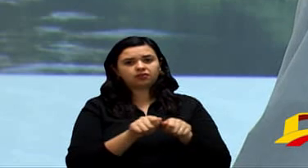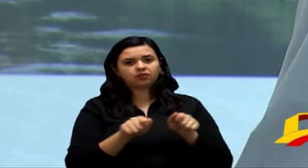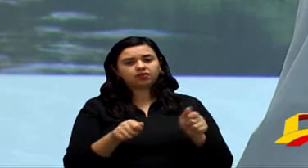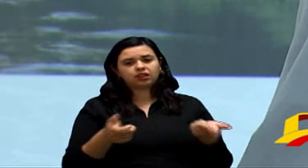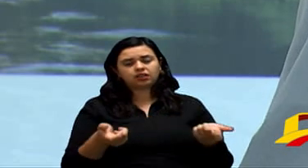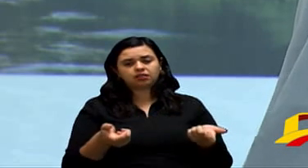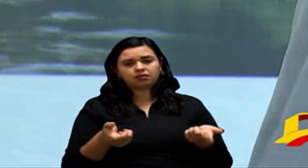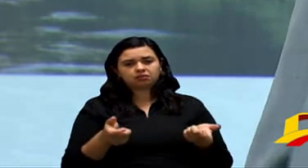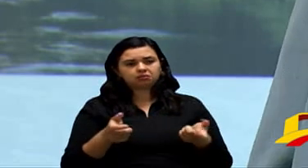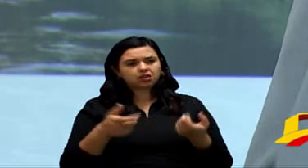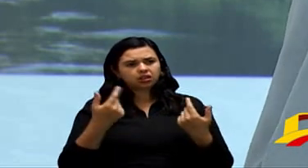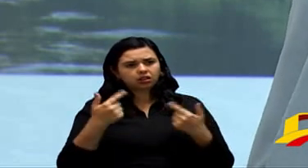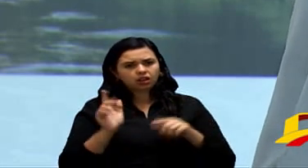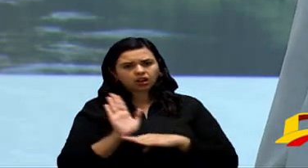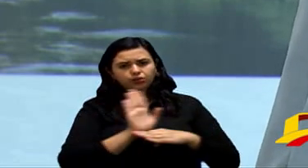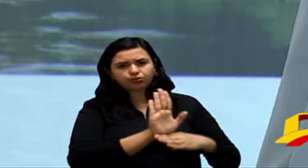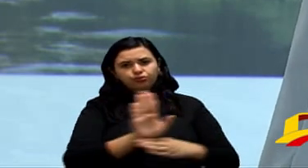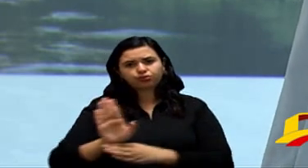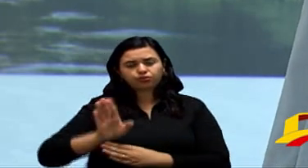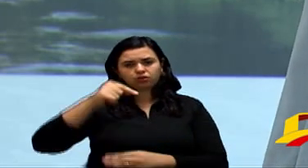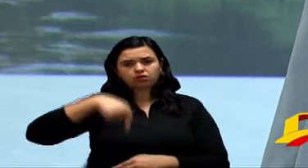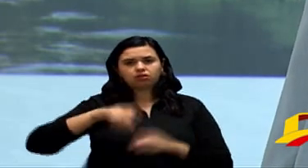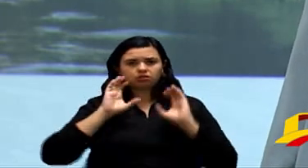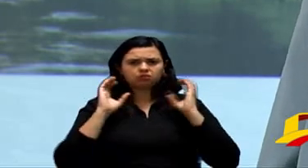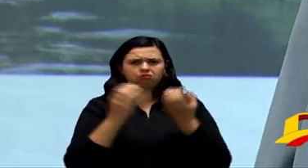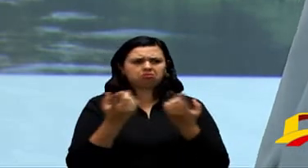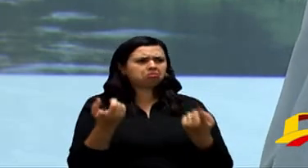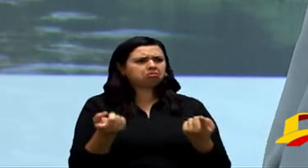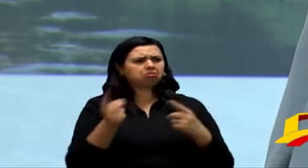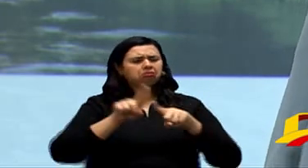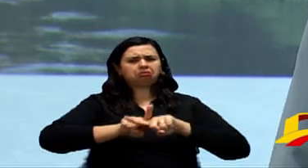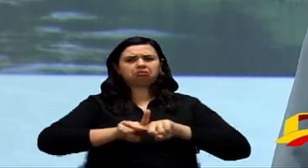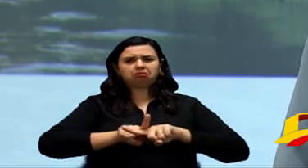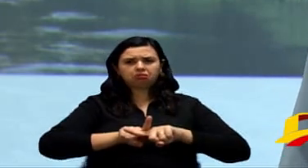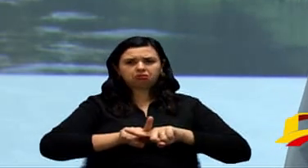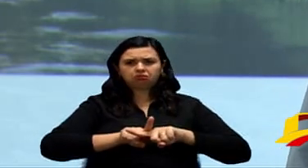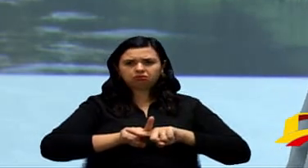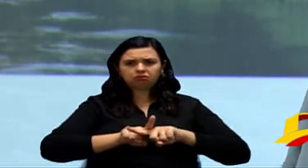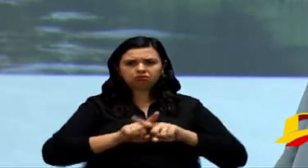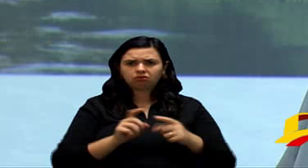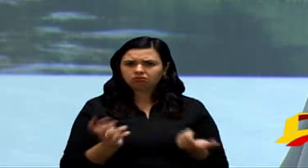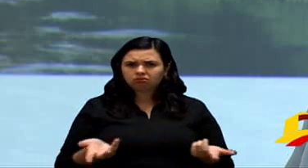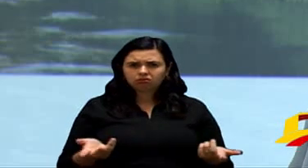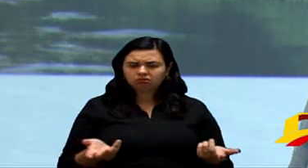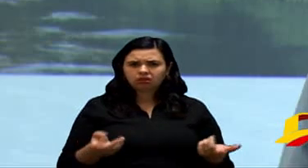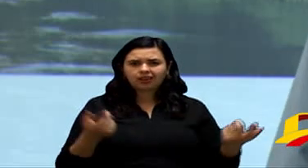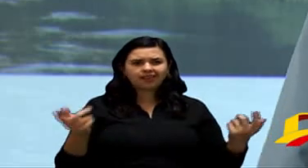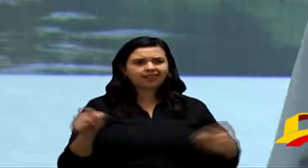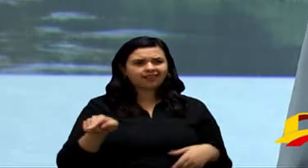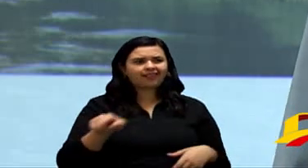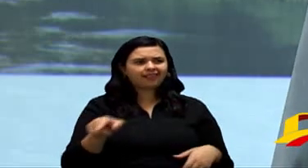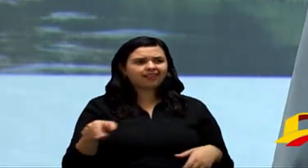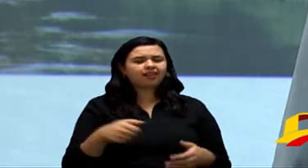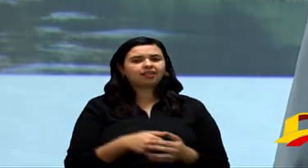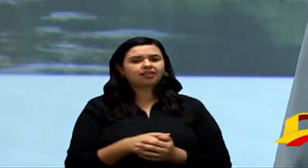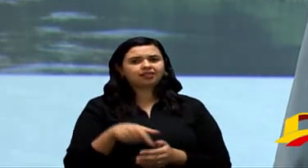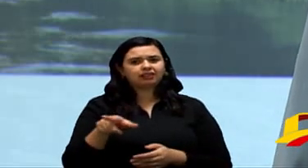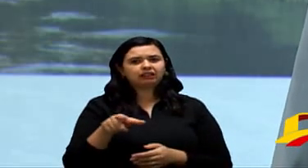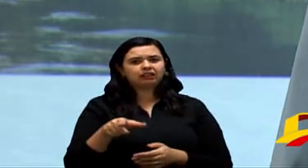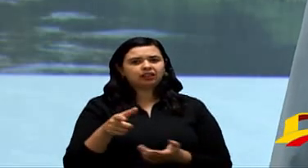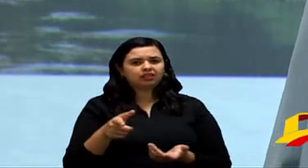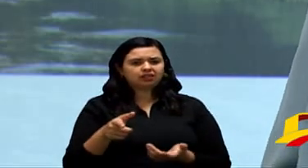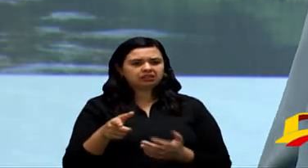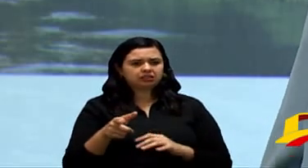pera aí tá tudo investido não é assim ah é uma ofensa fazer um projeto como